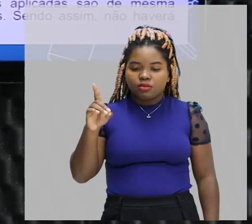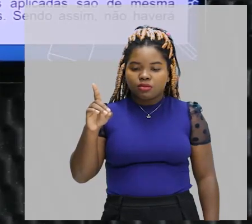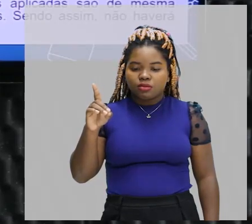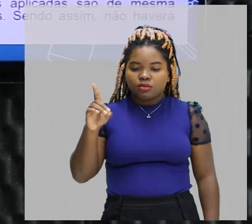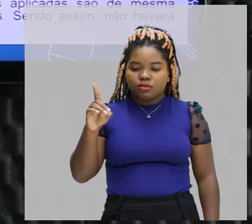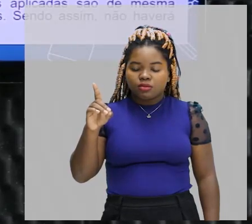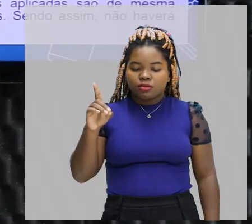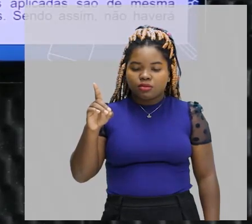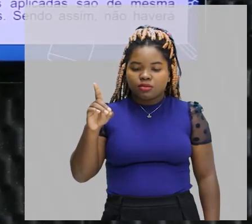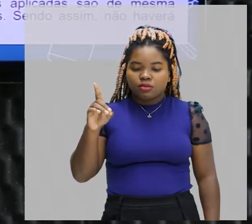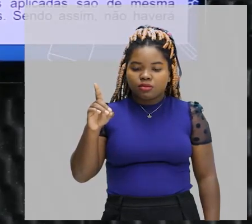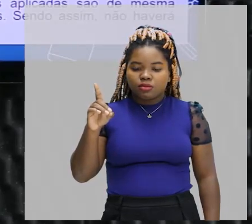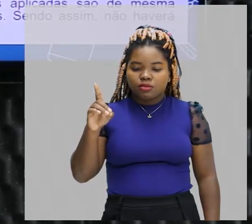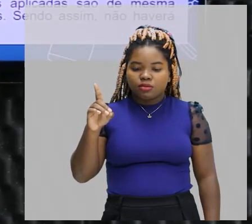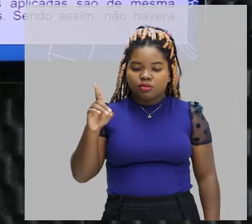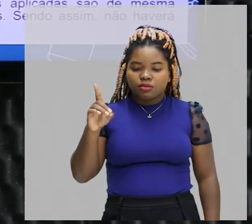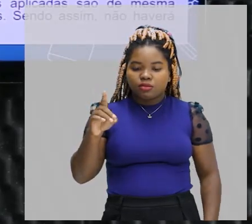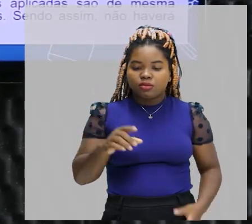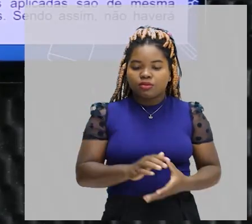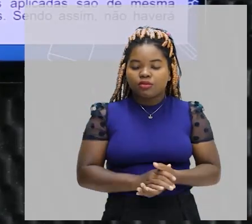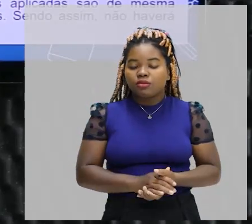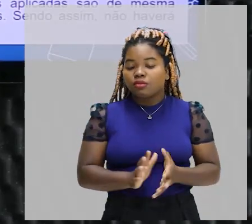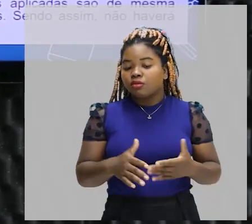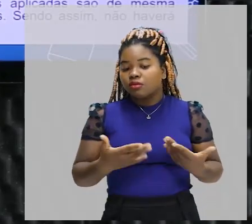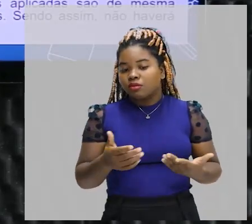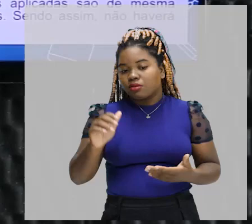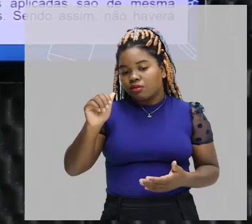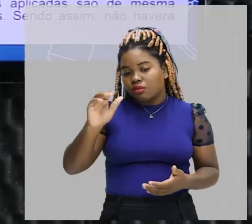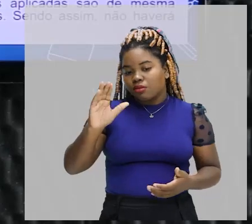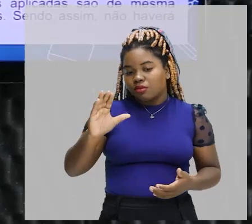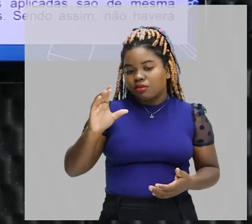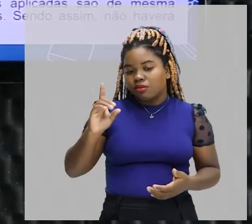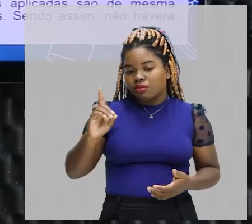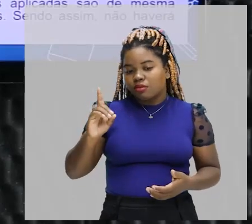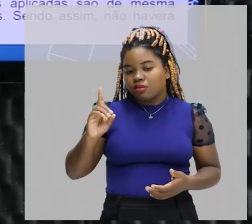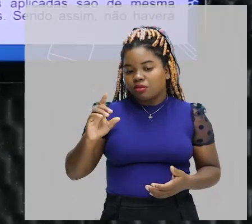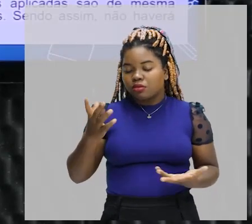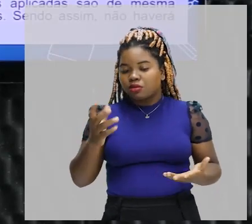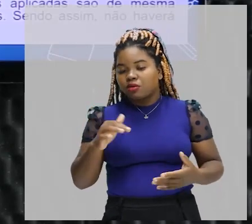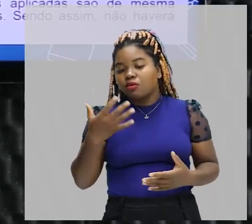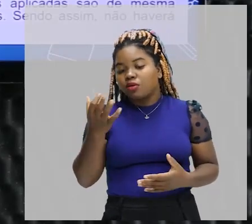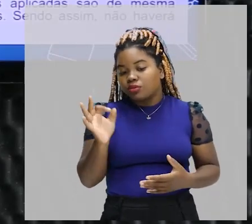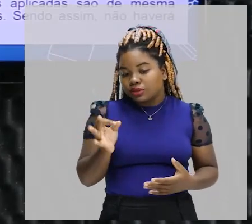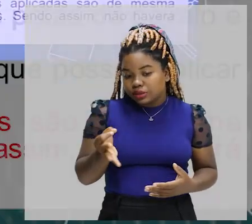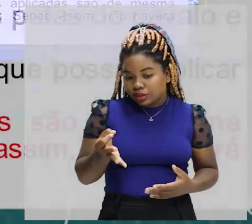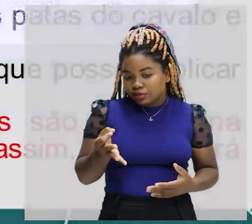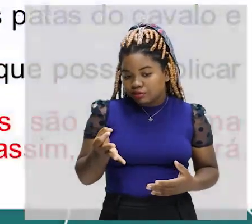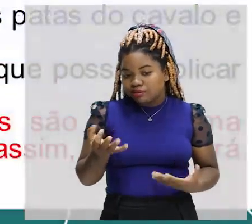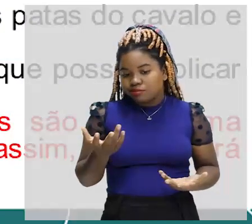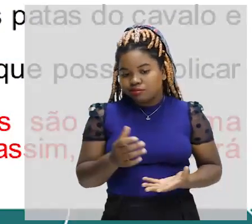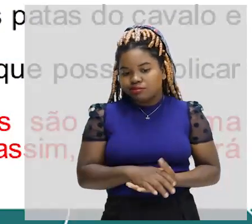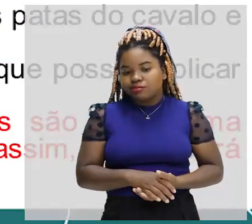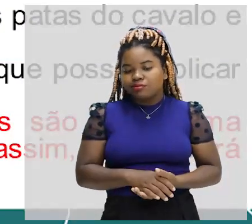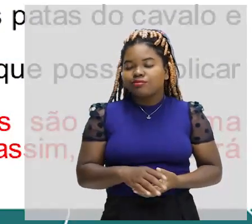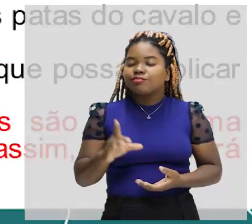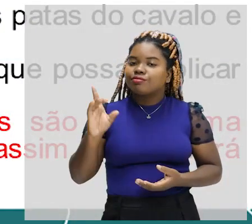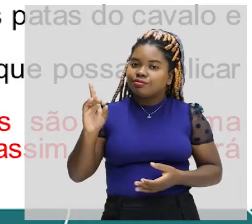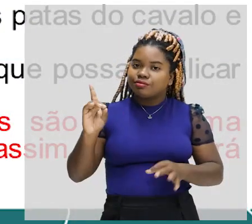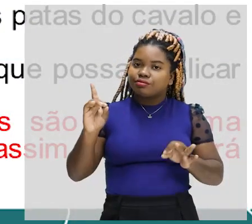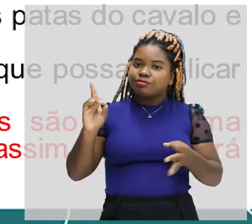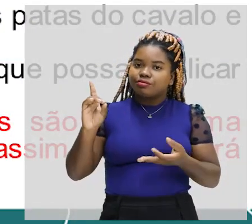em movimento, né? Então vamos ver quais são as alternativas, né? Qual é a alternativa correta e vamos comentar, certo, as demais.